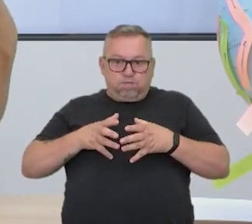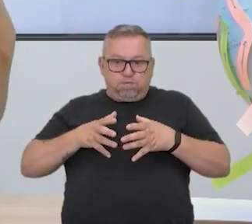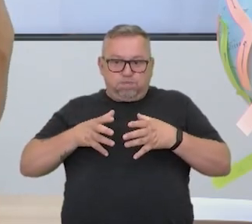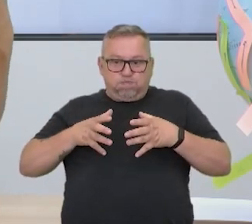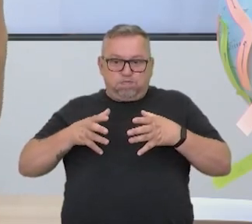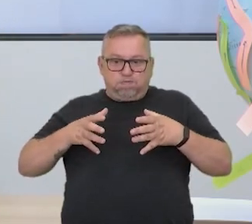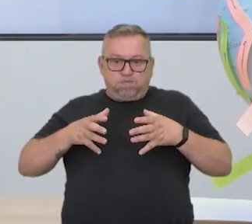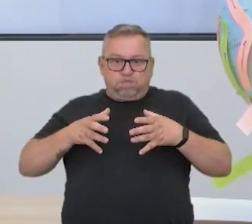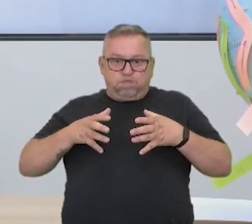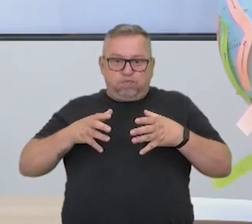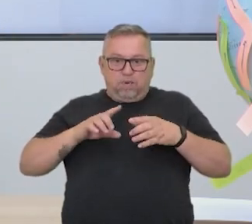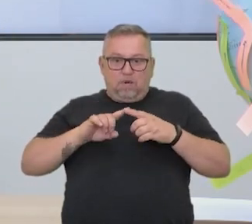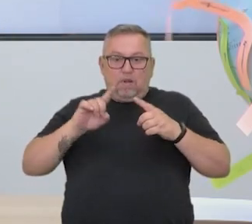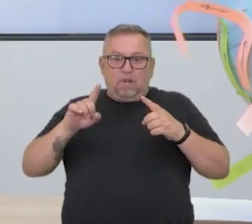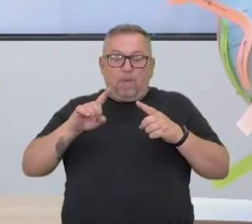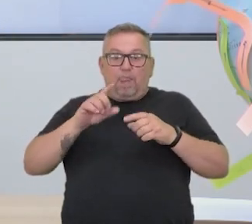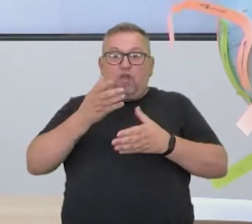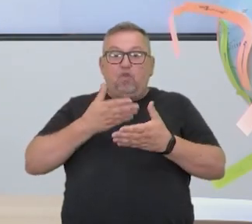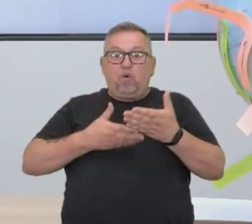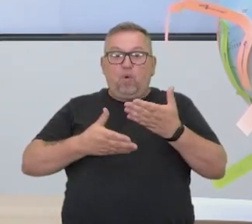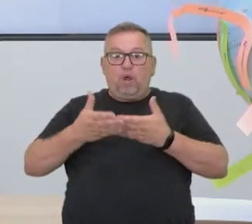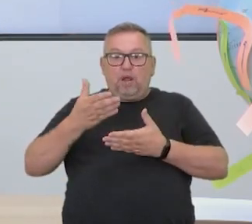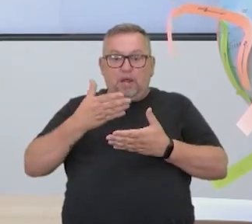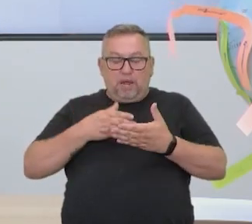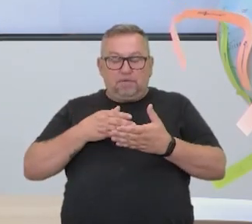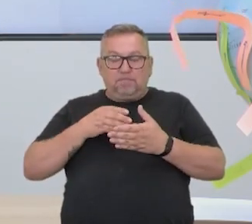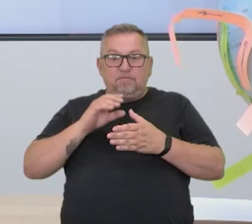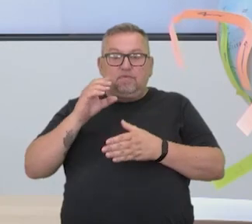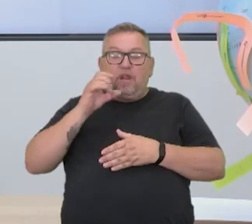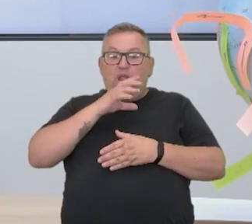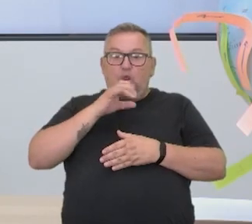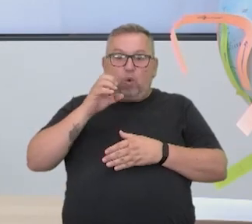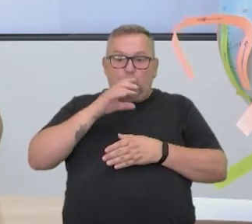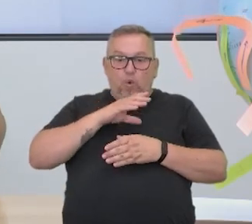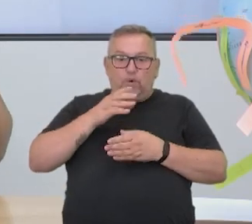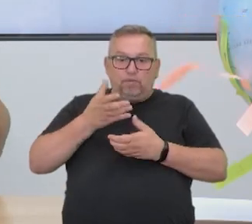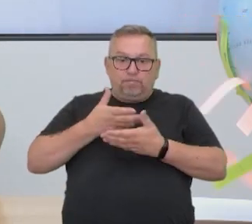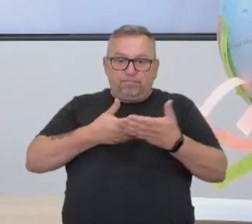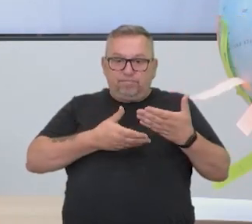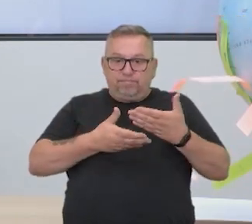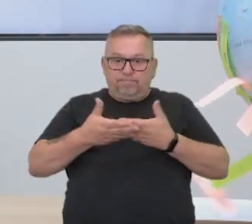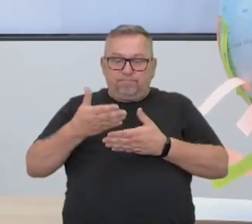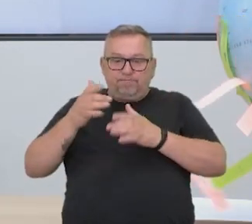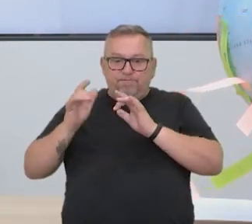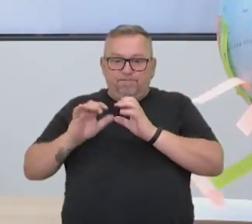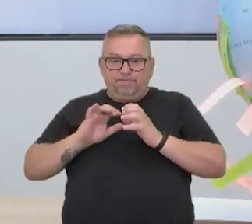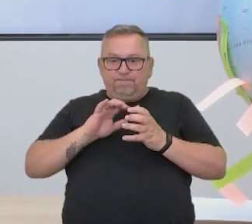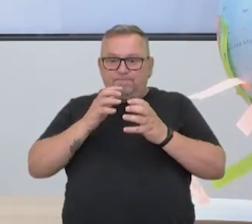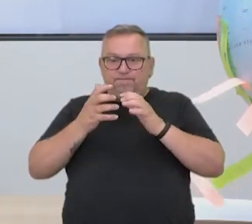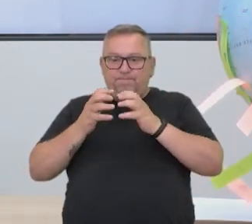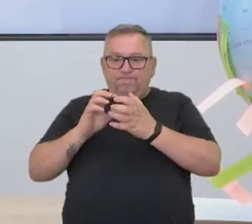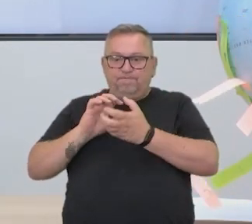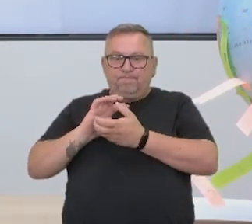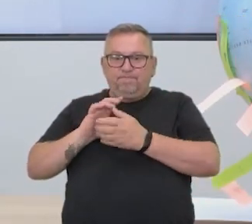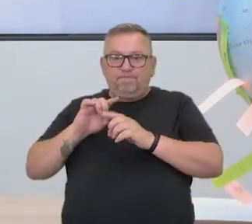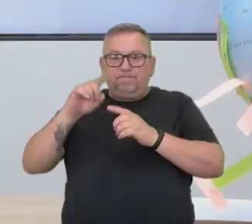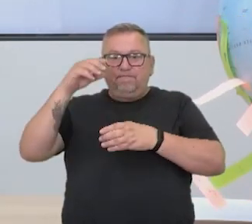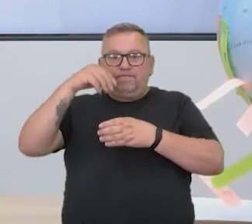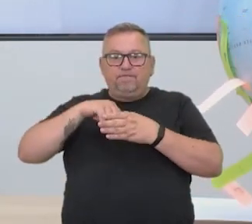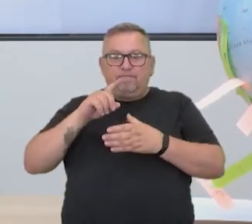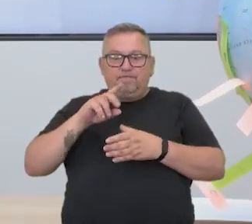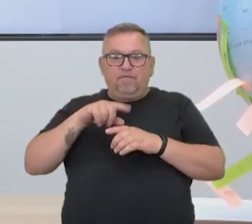que o que acontece é que começa a trocar calor, né? Então a troca de calor, o gás ali, o ar ali dentro da